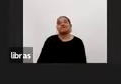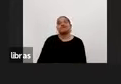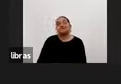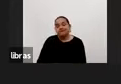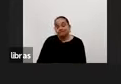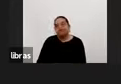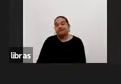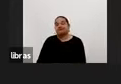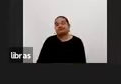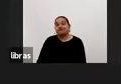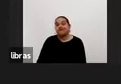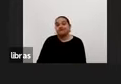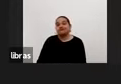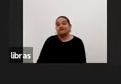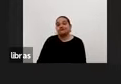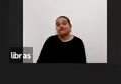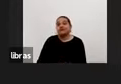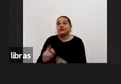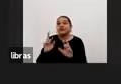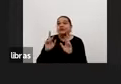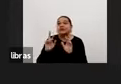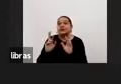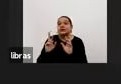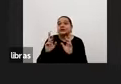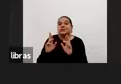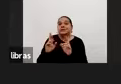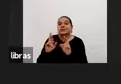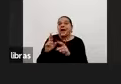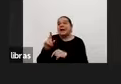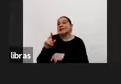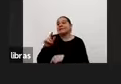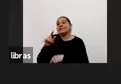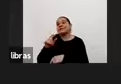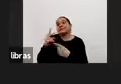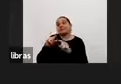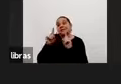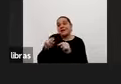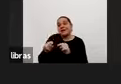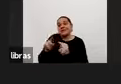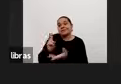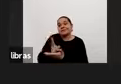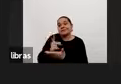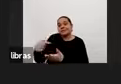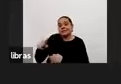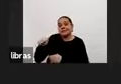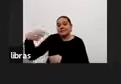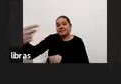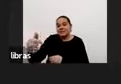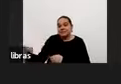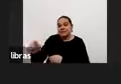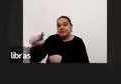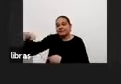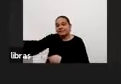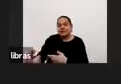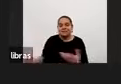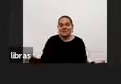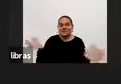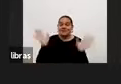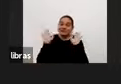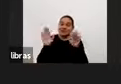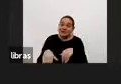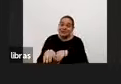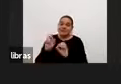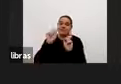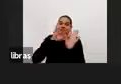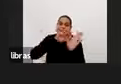Guedes colhe, né? Semana que vem, daí não venha nada essa semana aí, da parte ruim do pacote. Mas é o seguinte, Gilson,